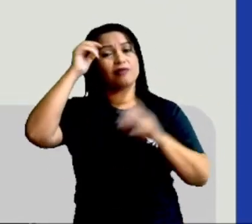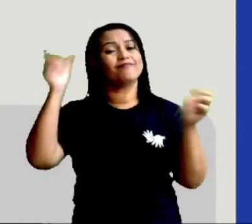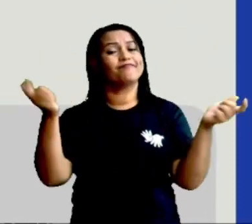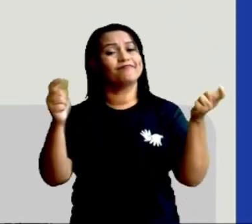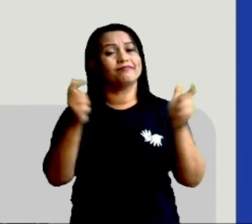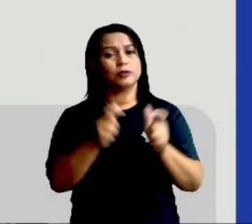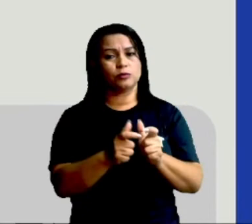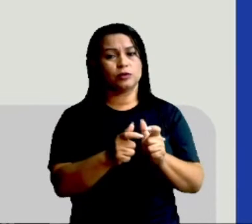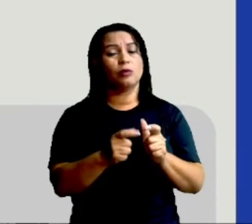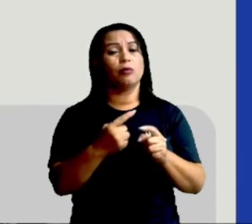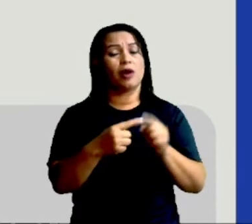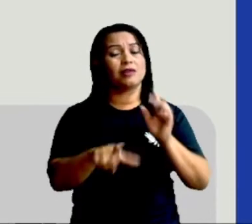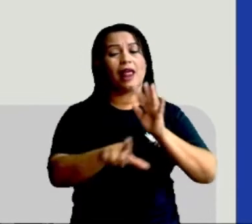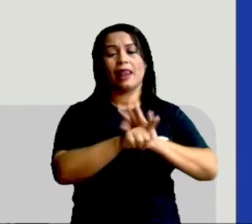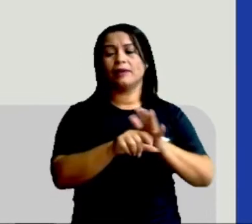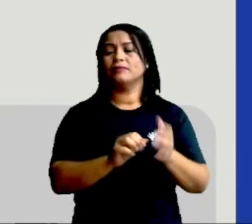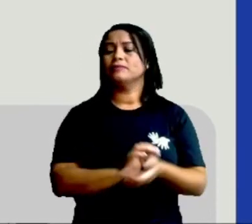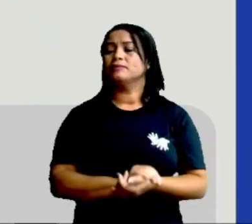negreiros.